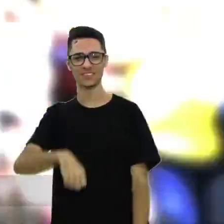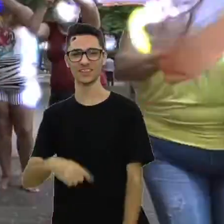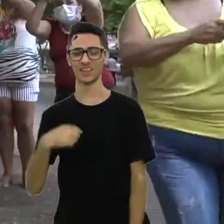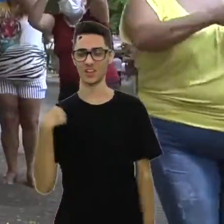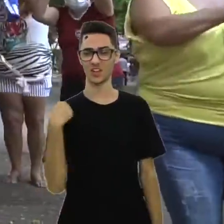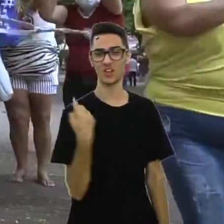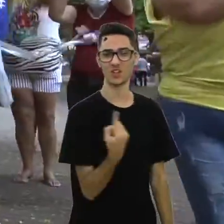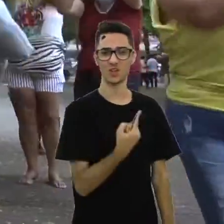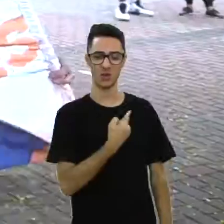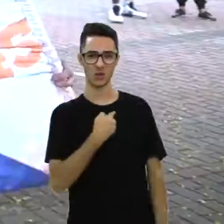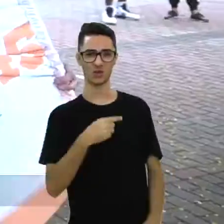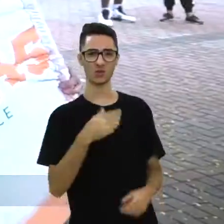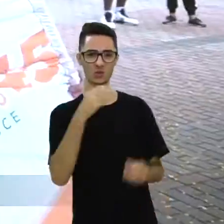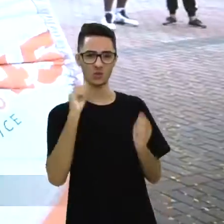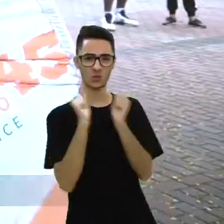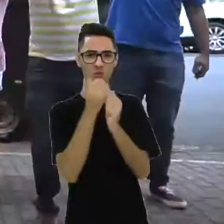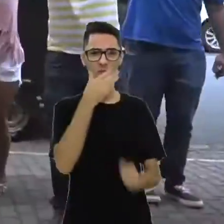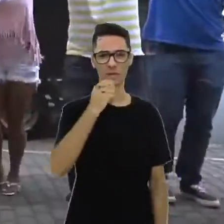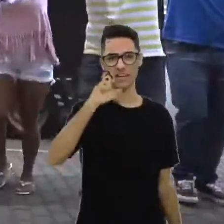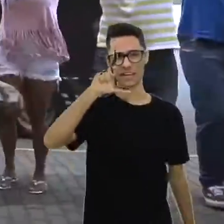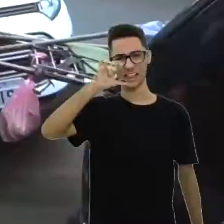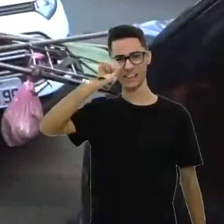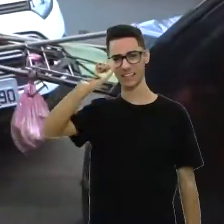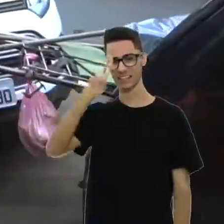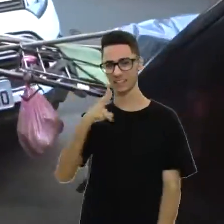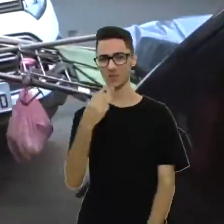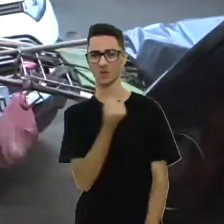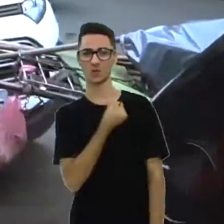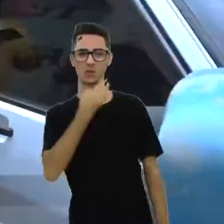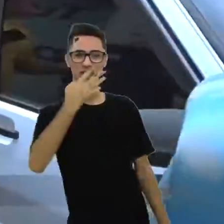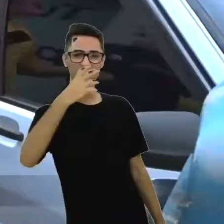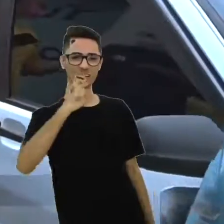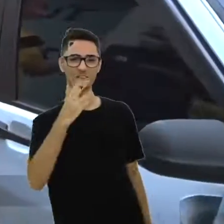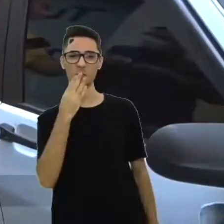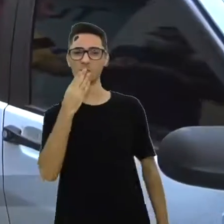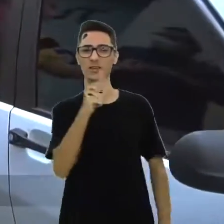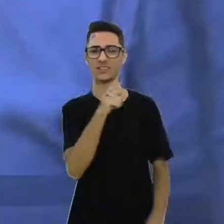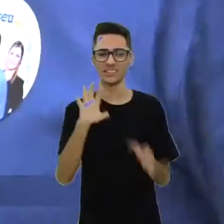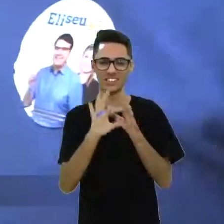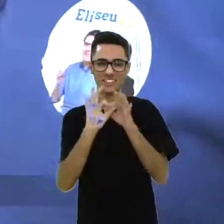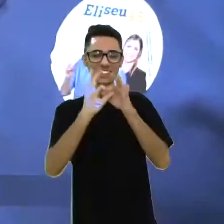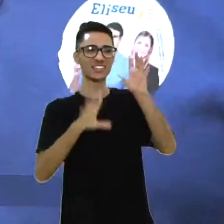mudar. É Eliseu 45 que perde uma chance pra poder